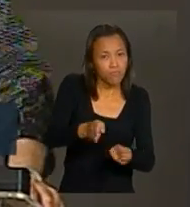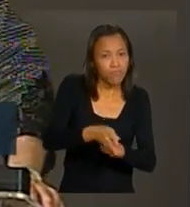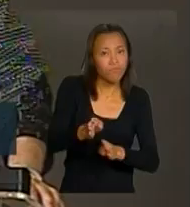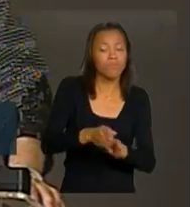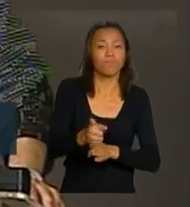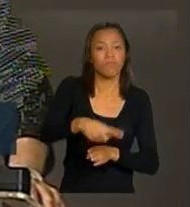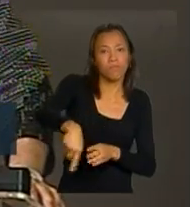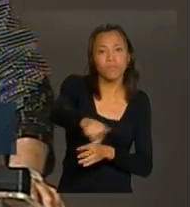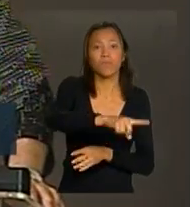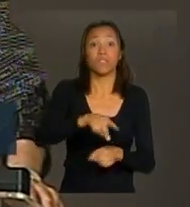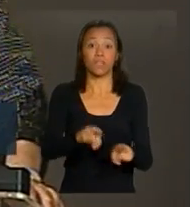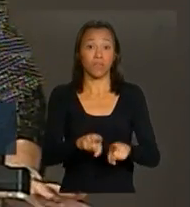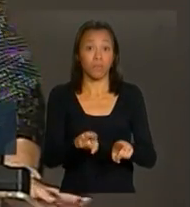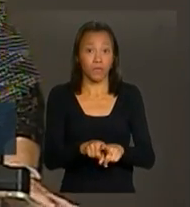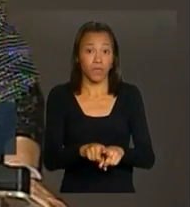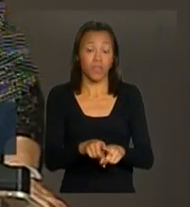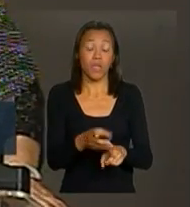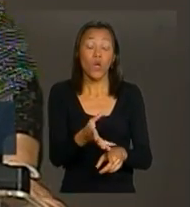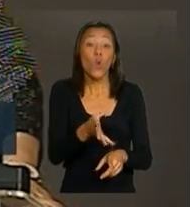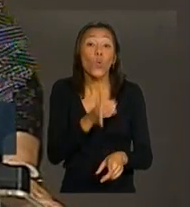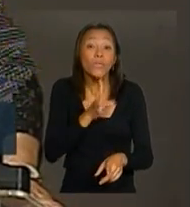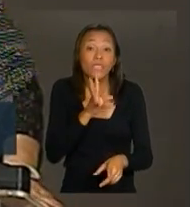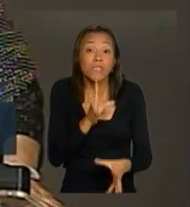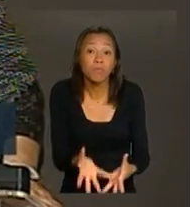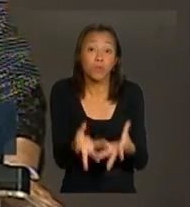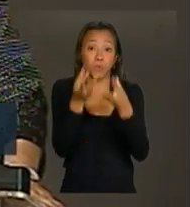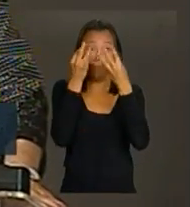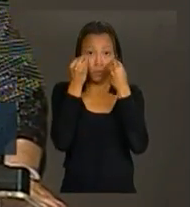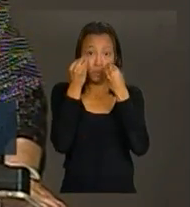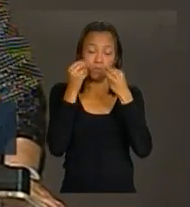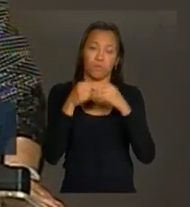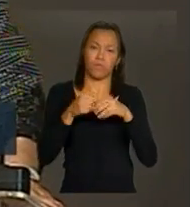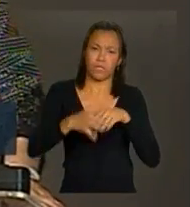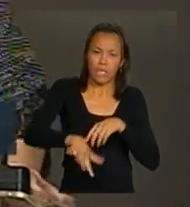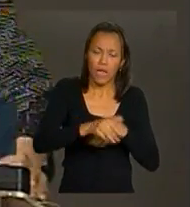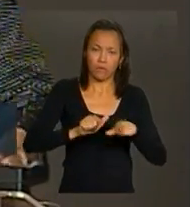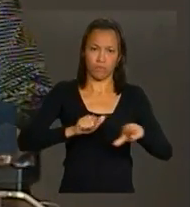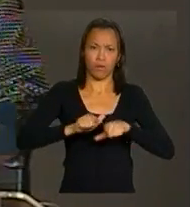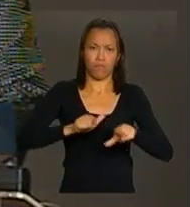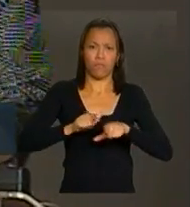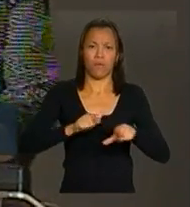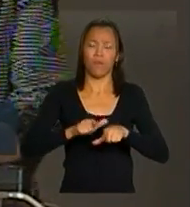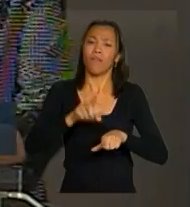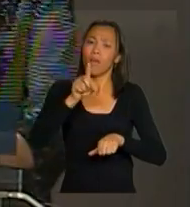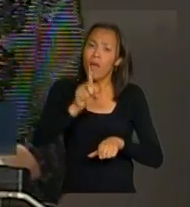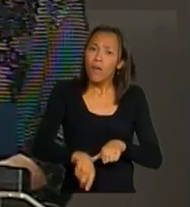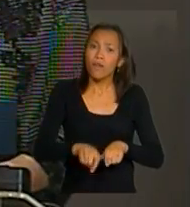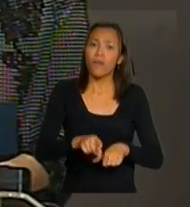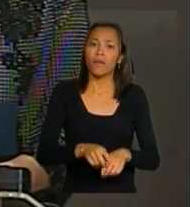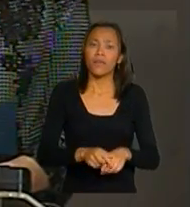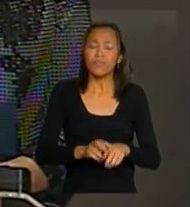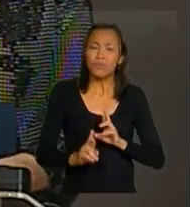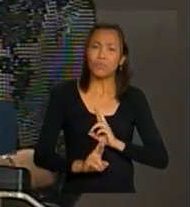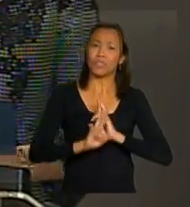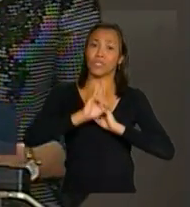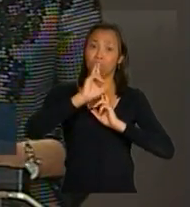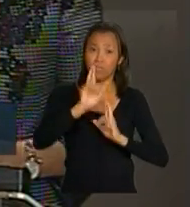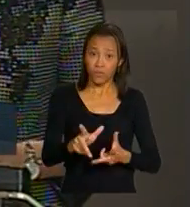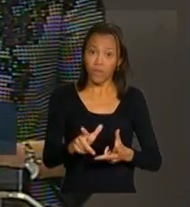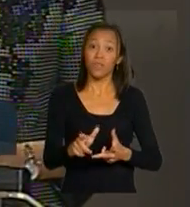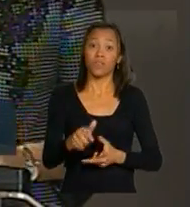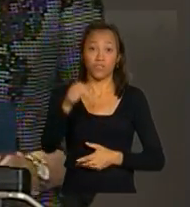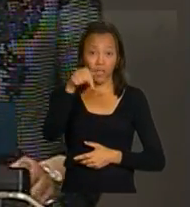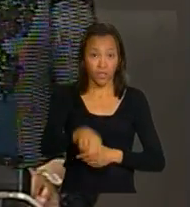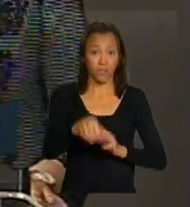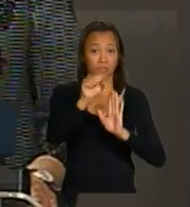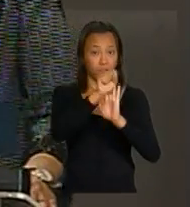de agregar conhecimento à produção é, de fato, o grande diferencial desse século